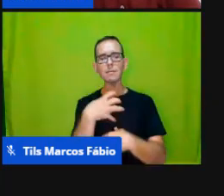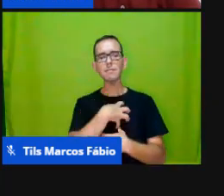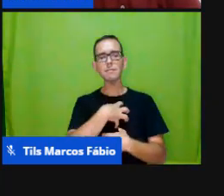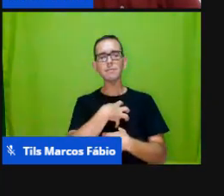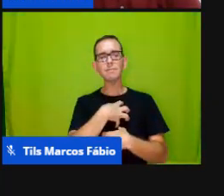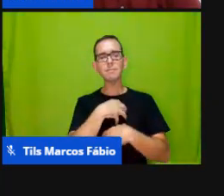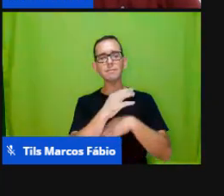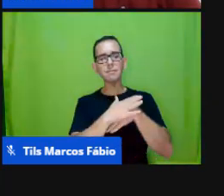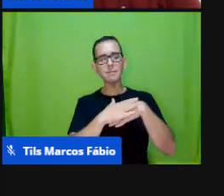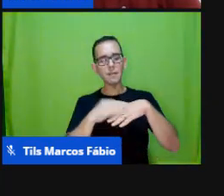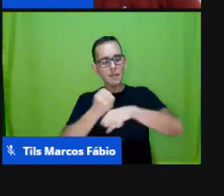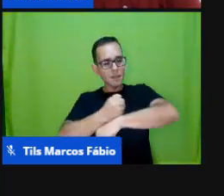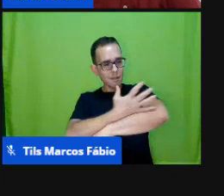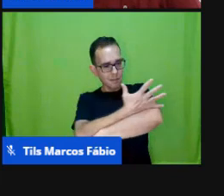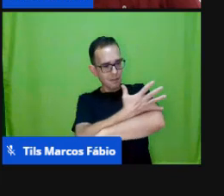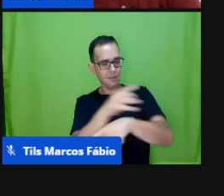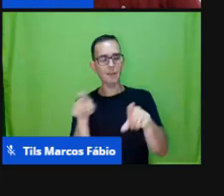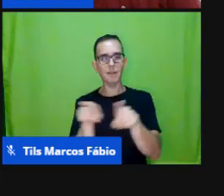tanta emoção.